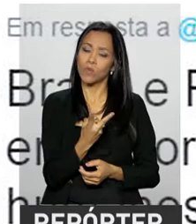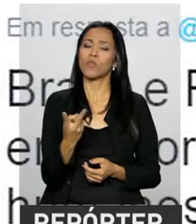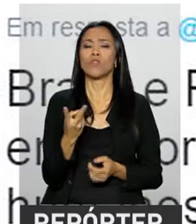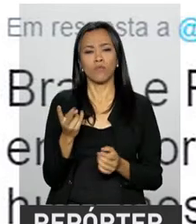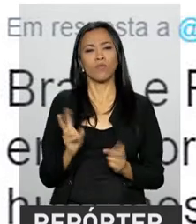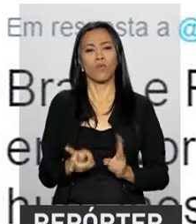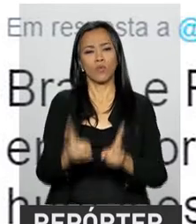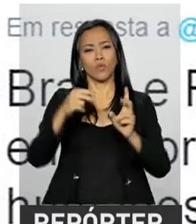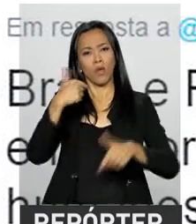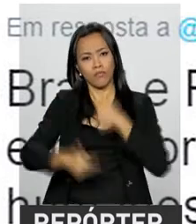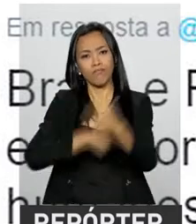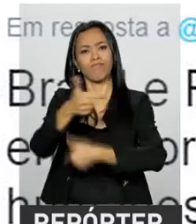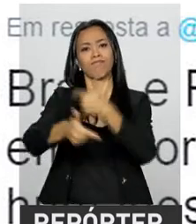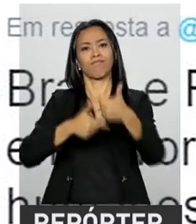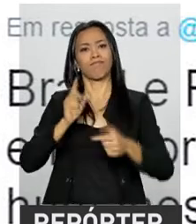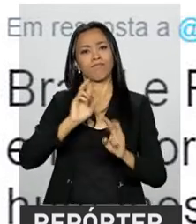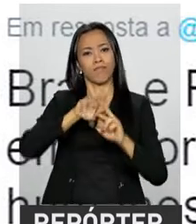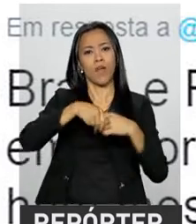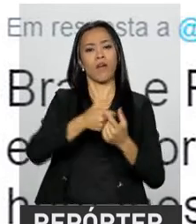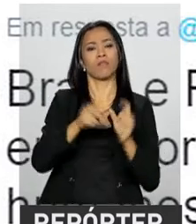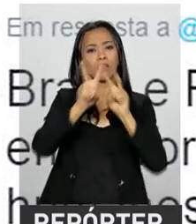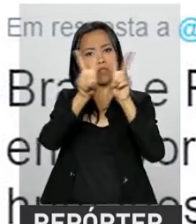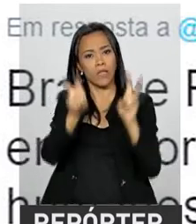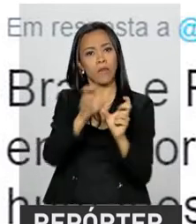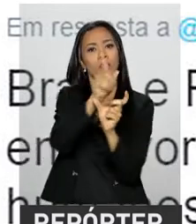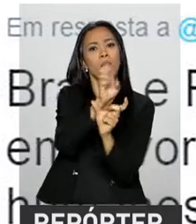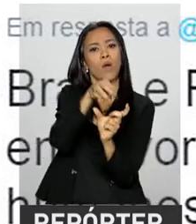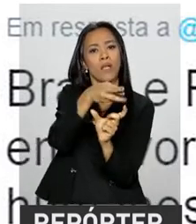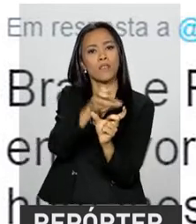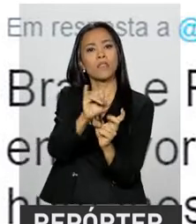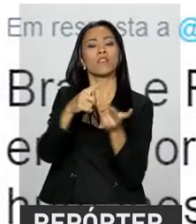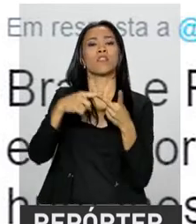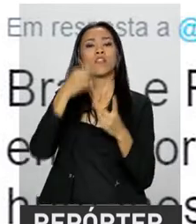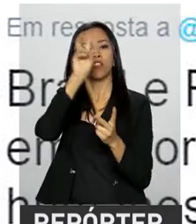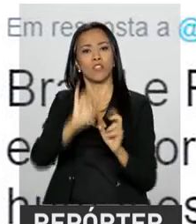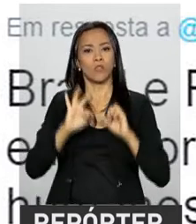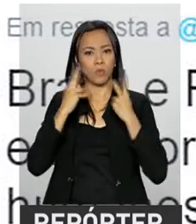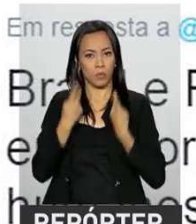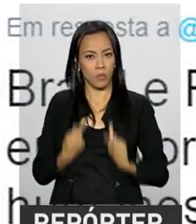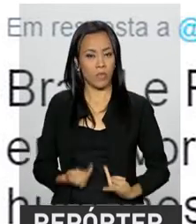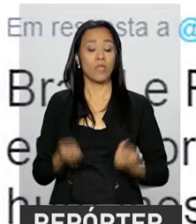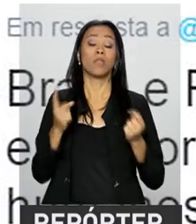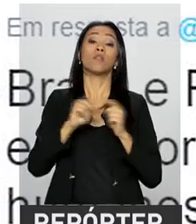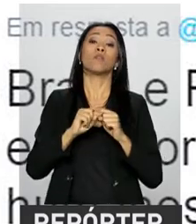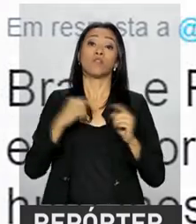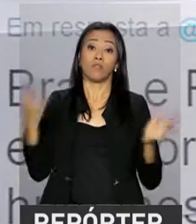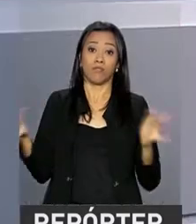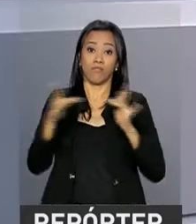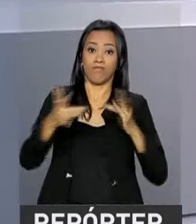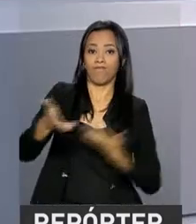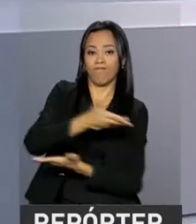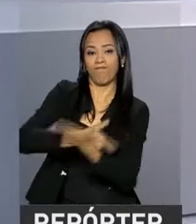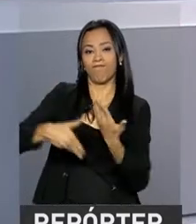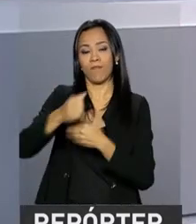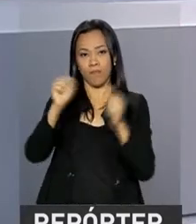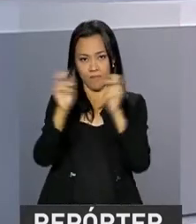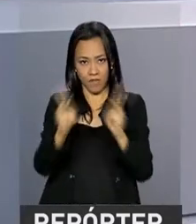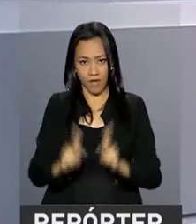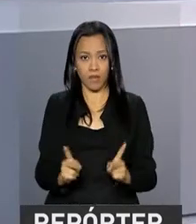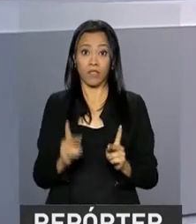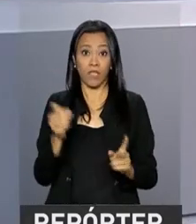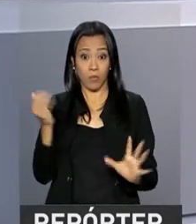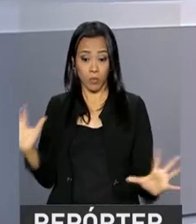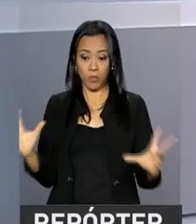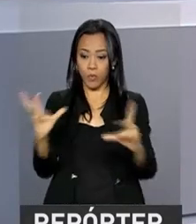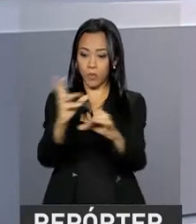em favor da democracia, dos direitos humanos, do desenvolvimento, da integração e da paz. Após a apuração de todas as